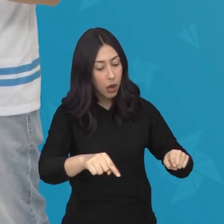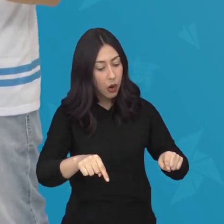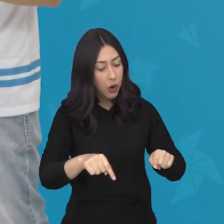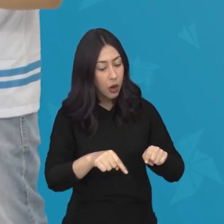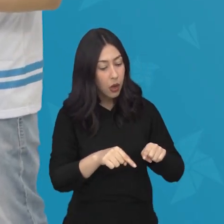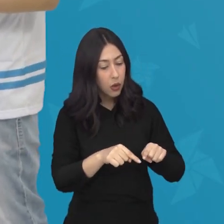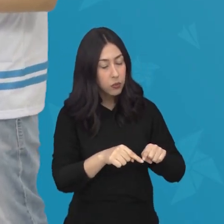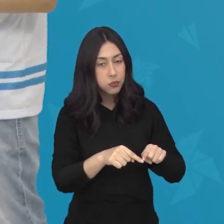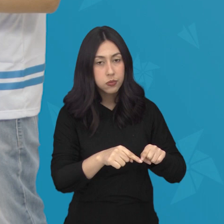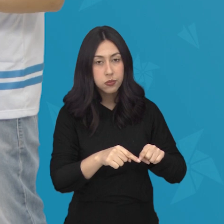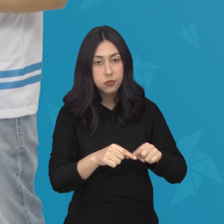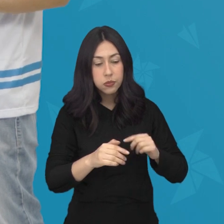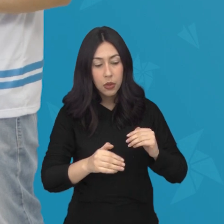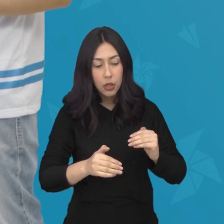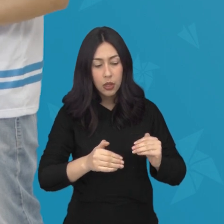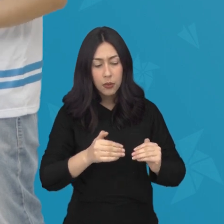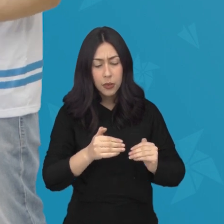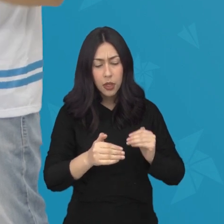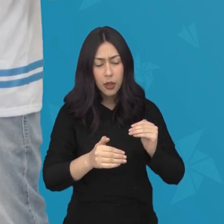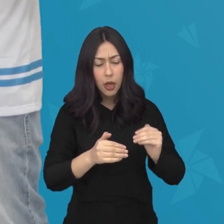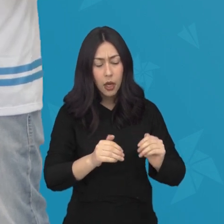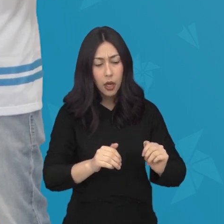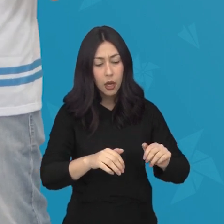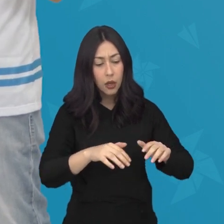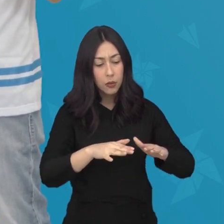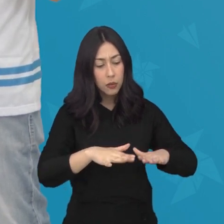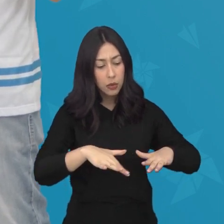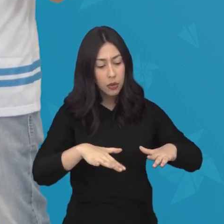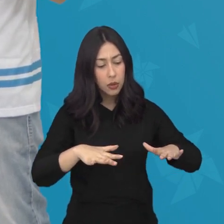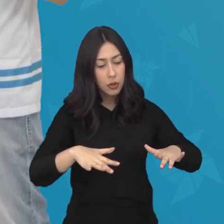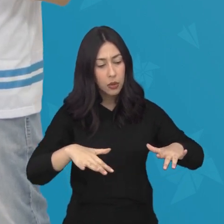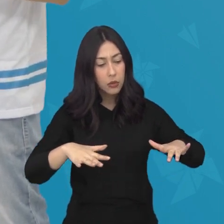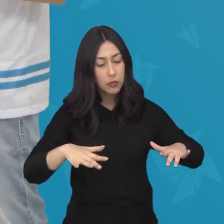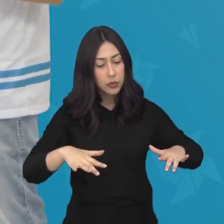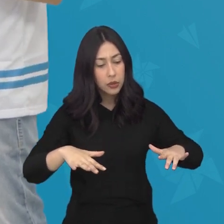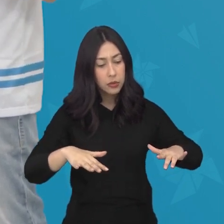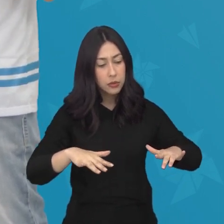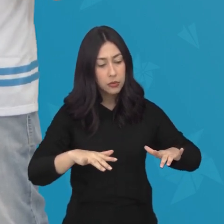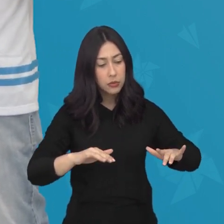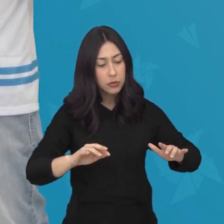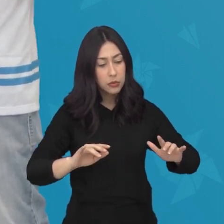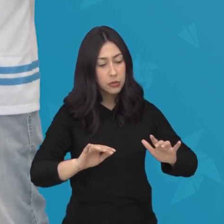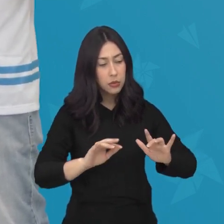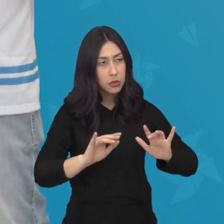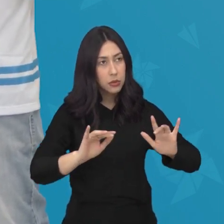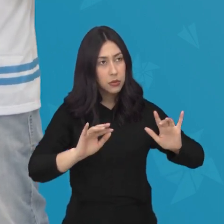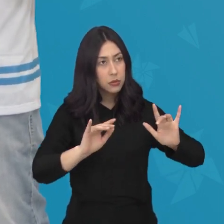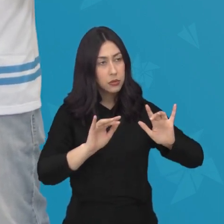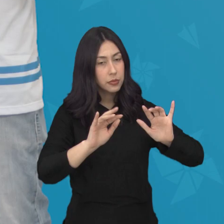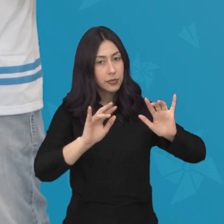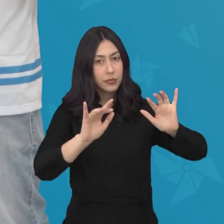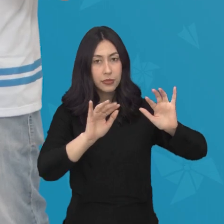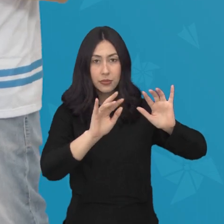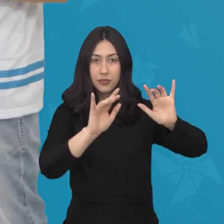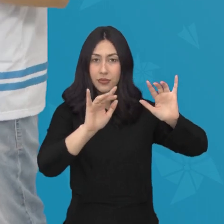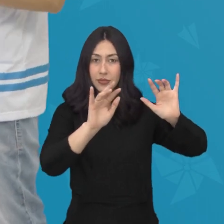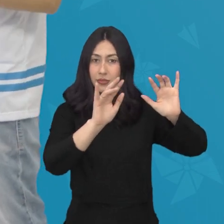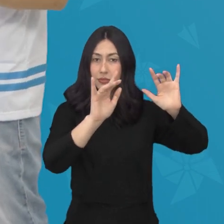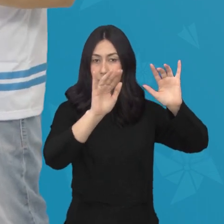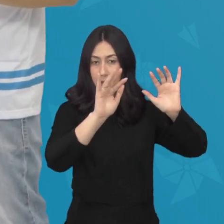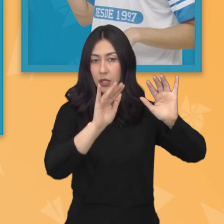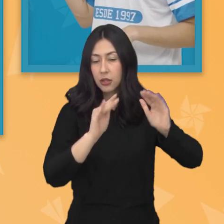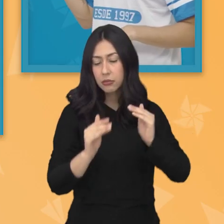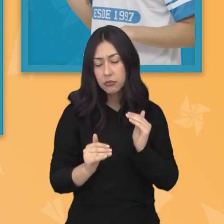uma evaporação, onde a temperatura em que aquela água está, ela é menor do que a temperatura de ebulição da substância em